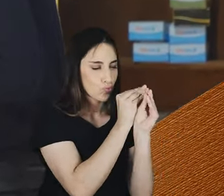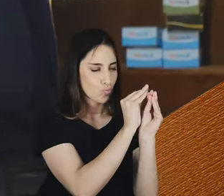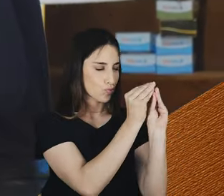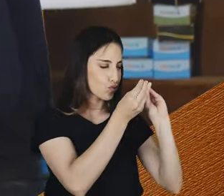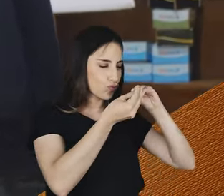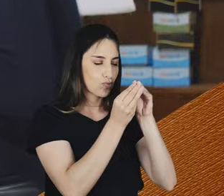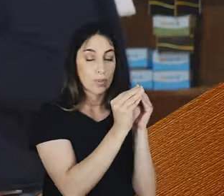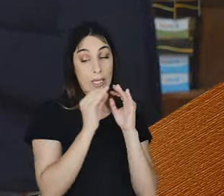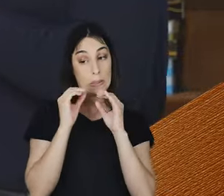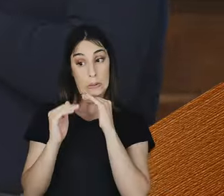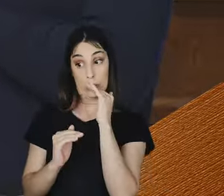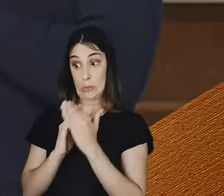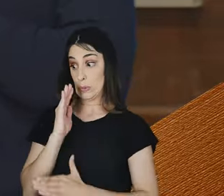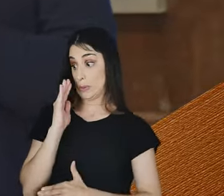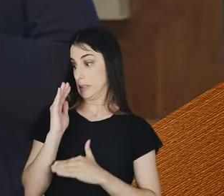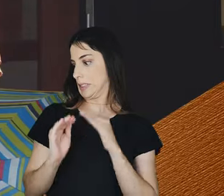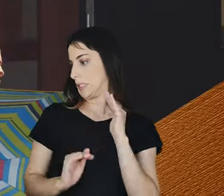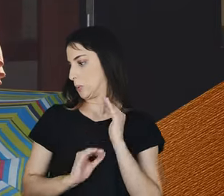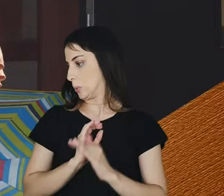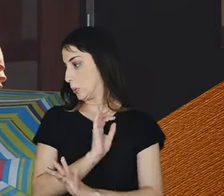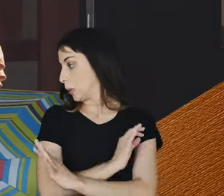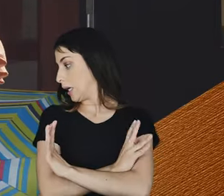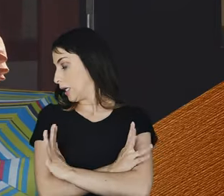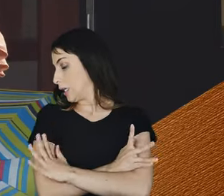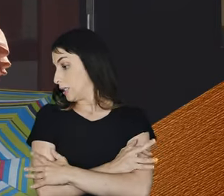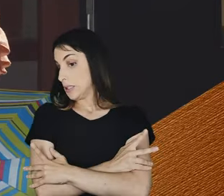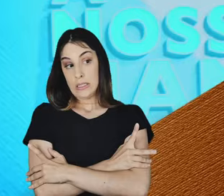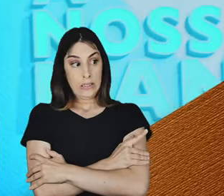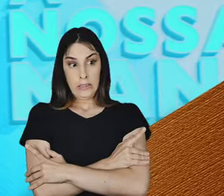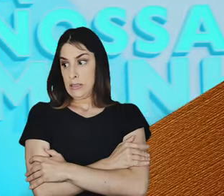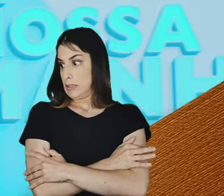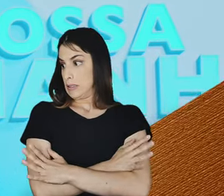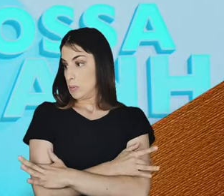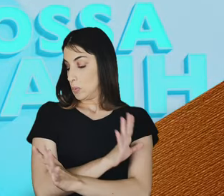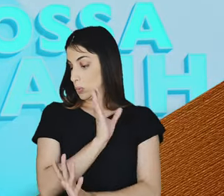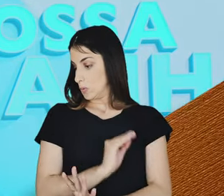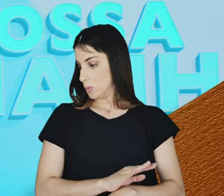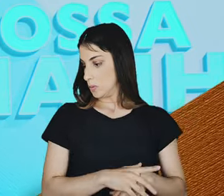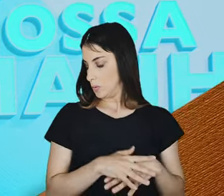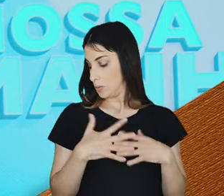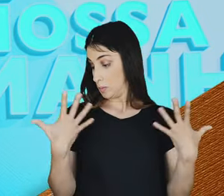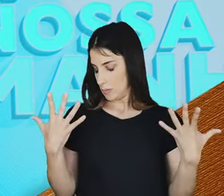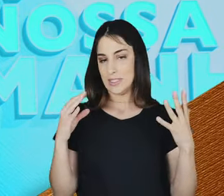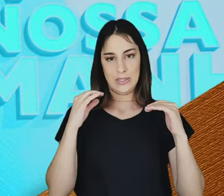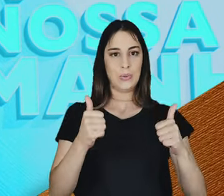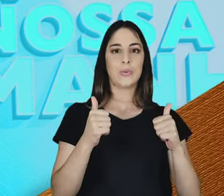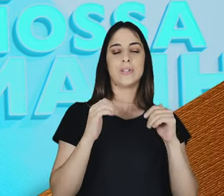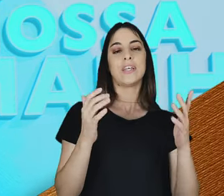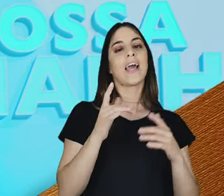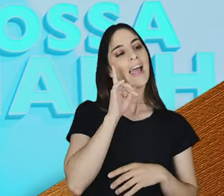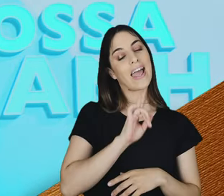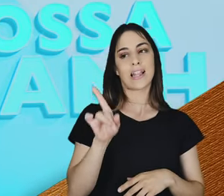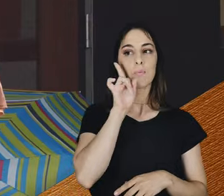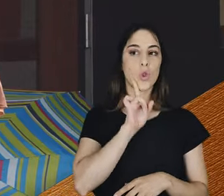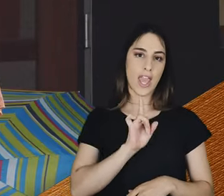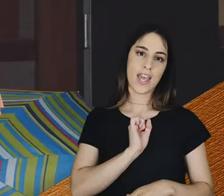E foi. E continua. Não sei. Está tudo. Pronto, está tudo. É a minha